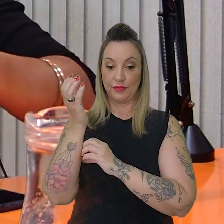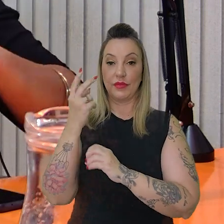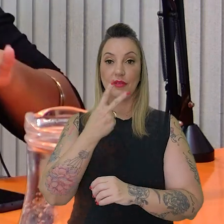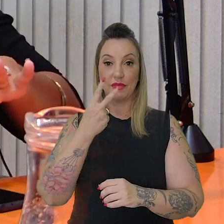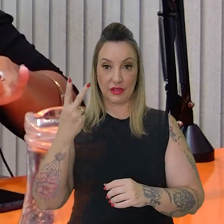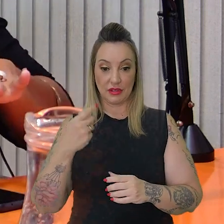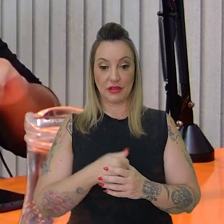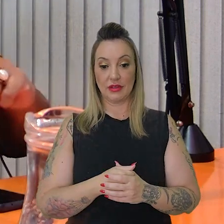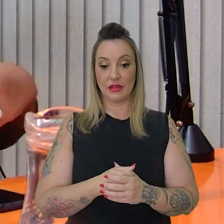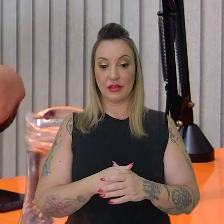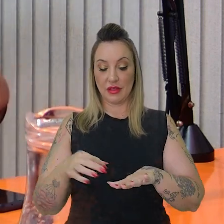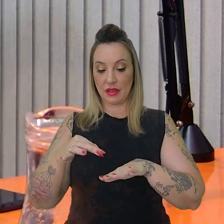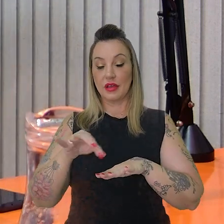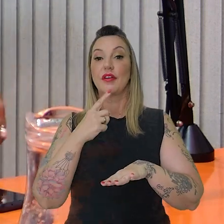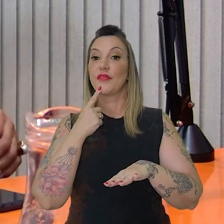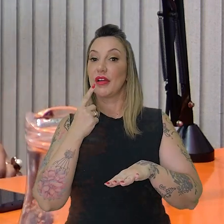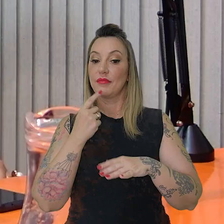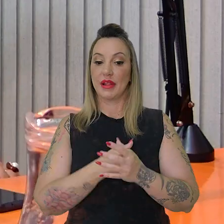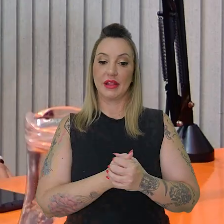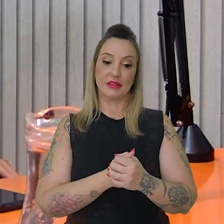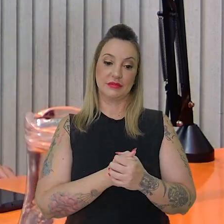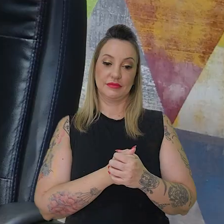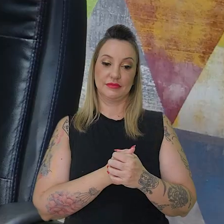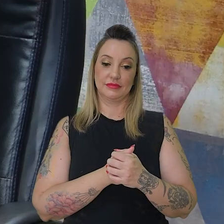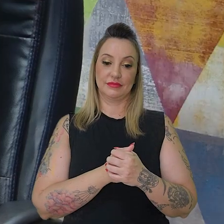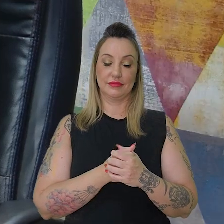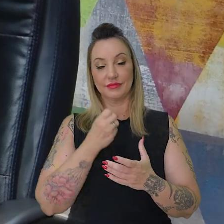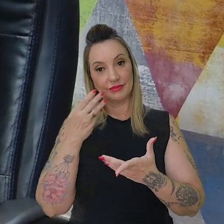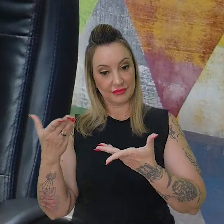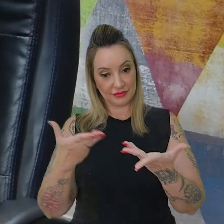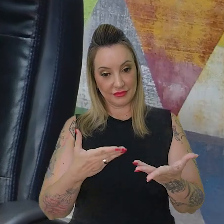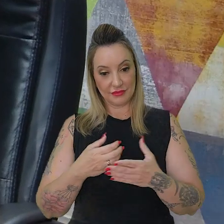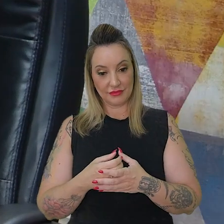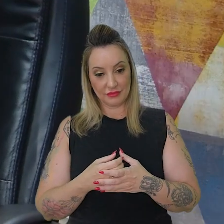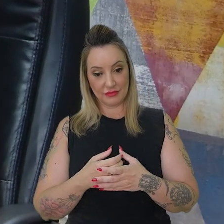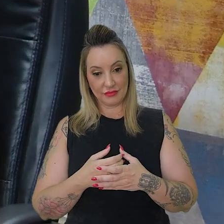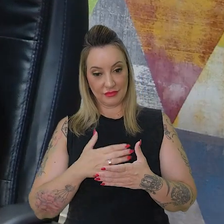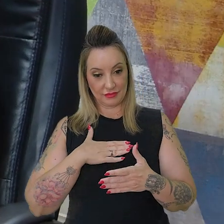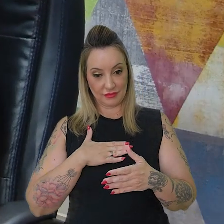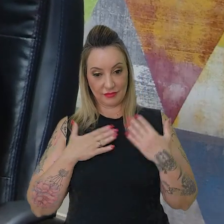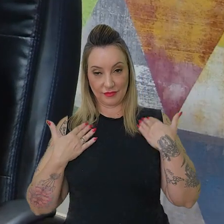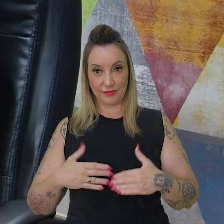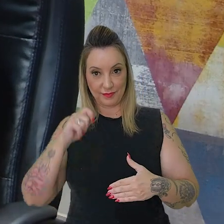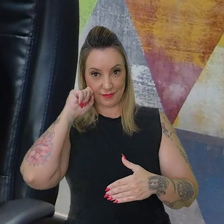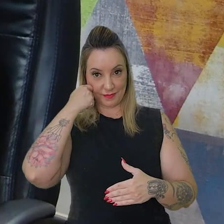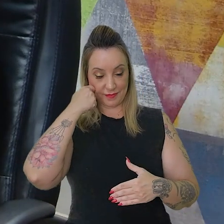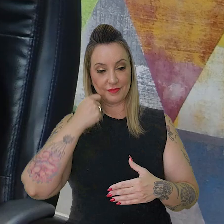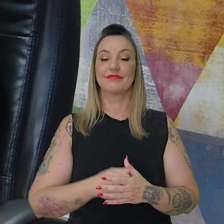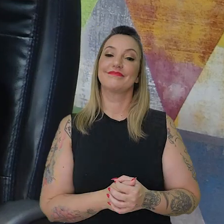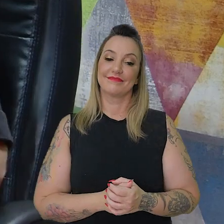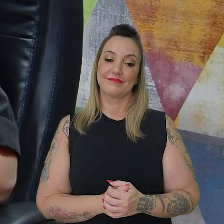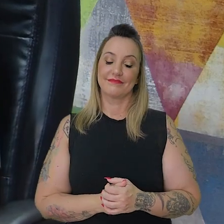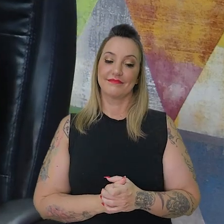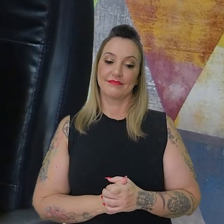e uma as unhas vermelhas ah seja bem-vinda esqueci de falar que eu estou com macacão Preto né